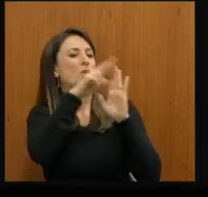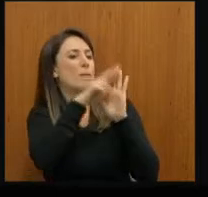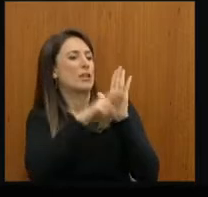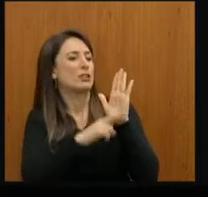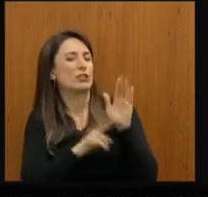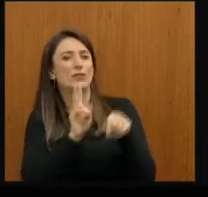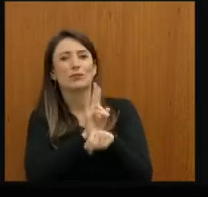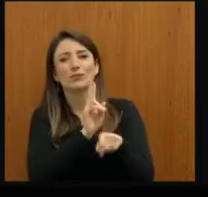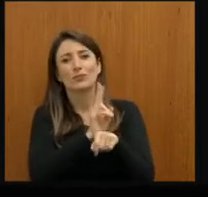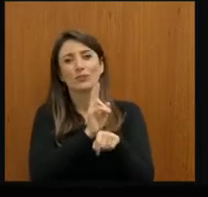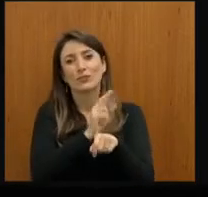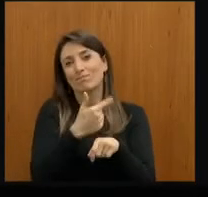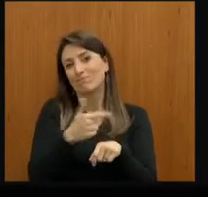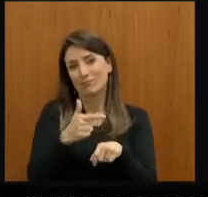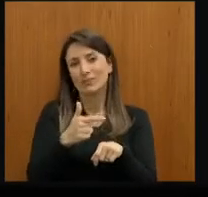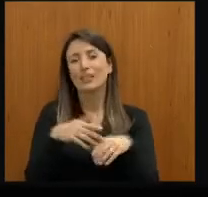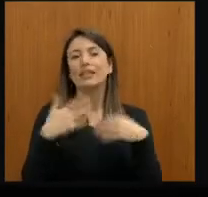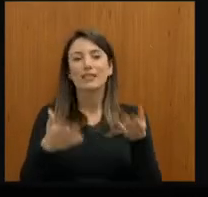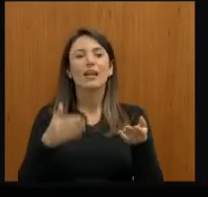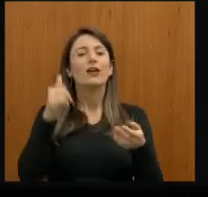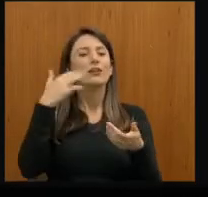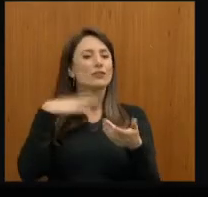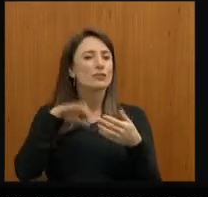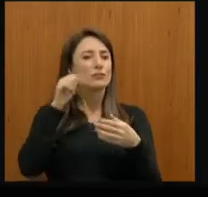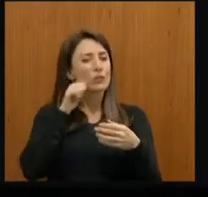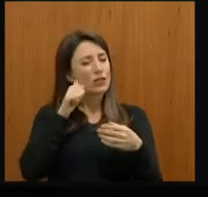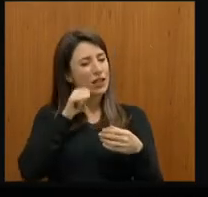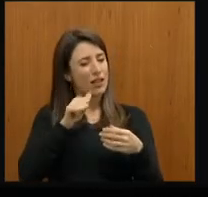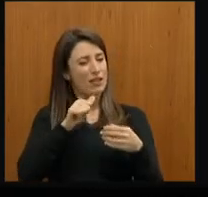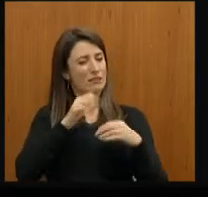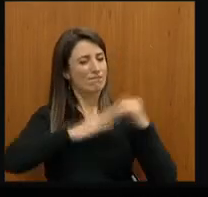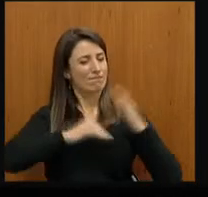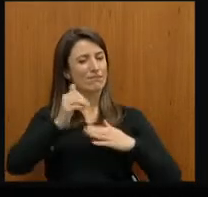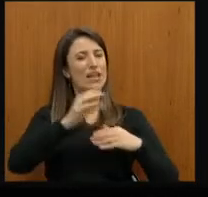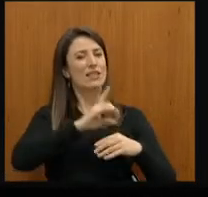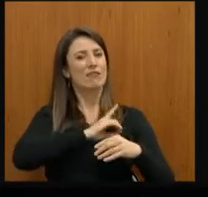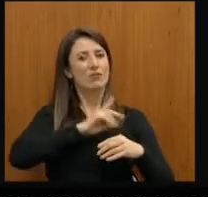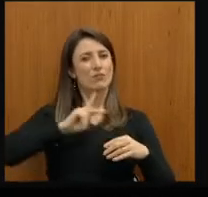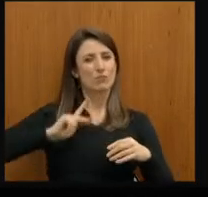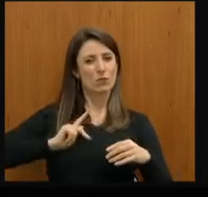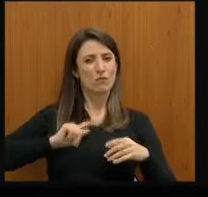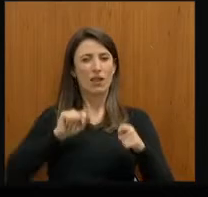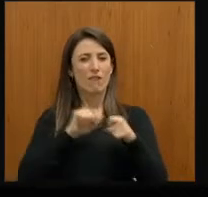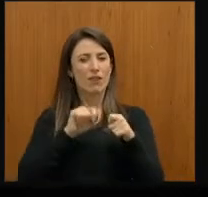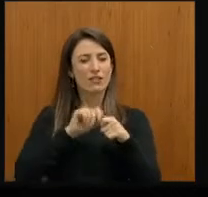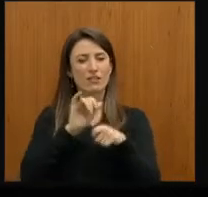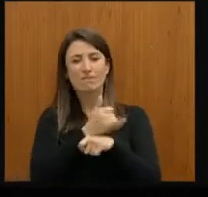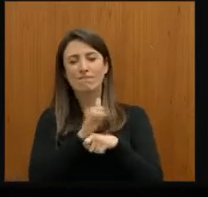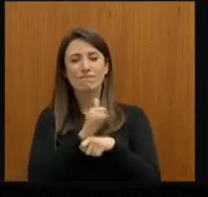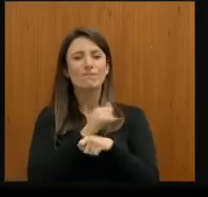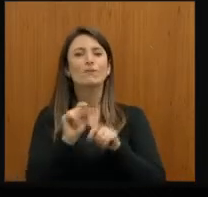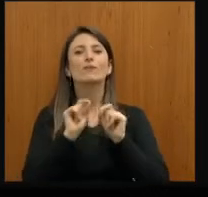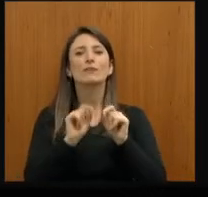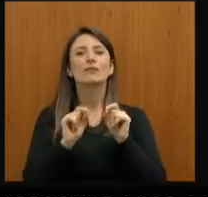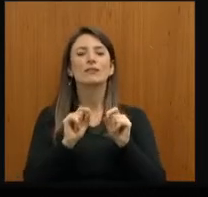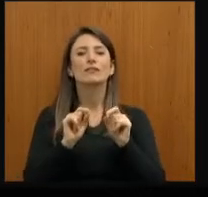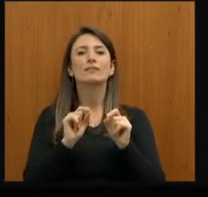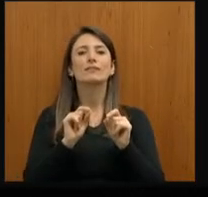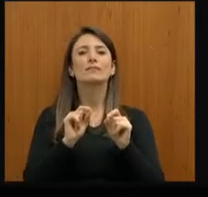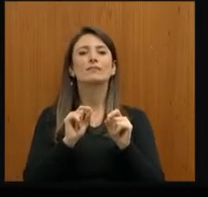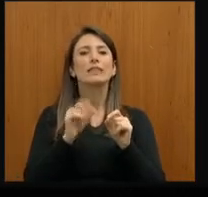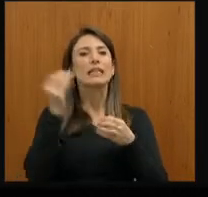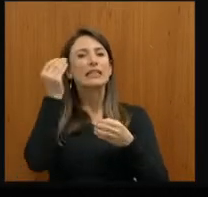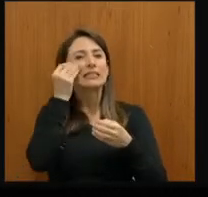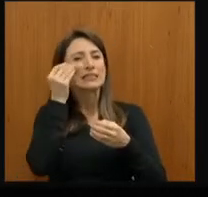é o que as temperaturas na época faziam o enterro de prestação aí juro tá na hora basicamente